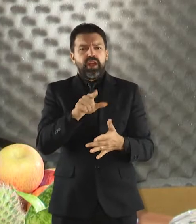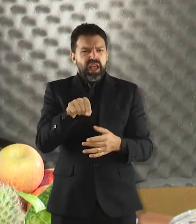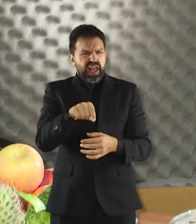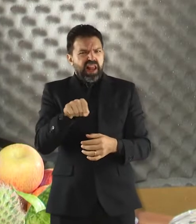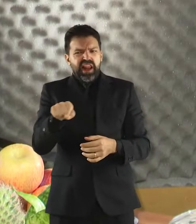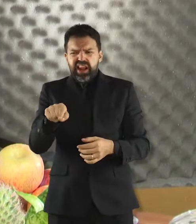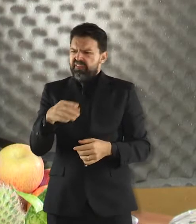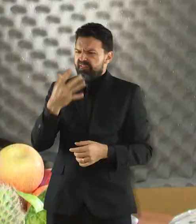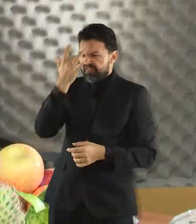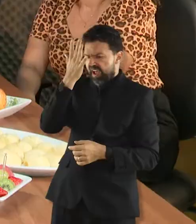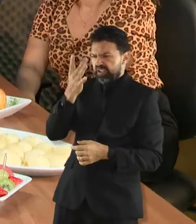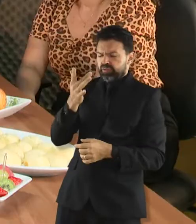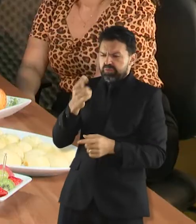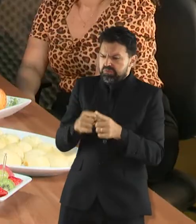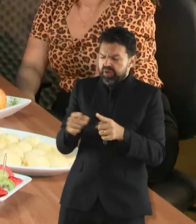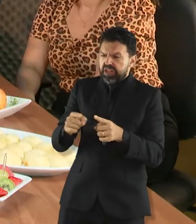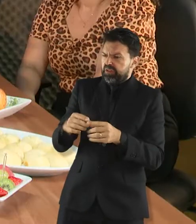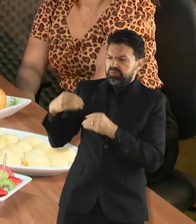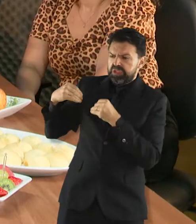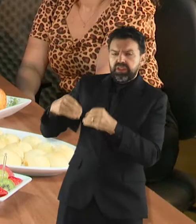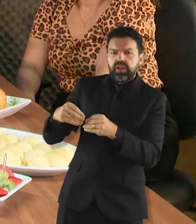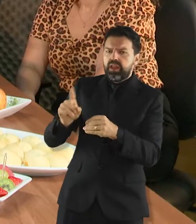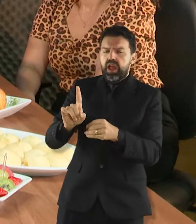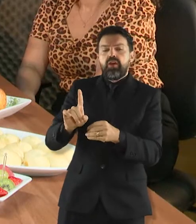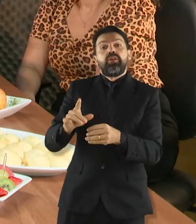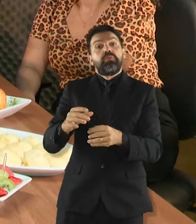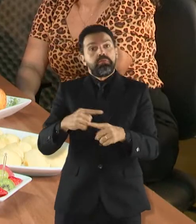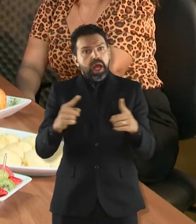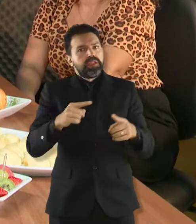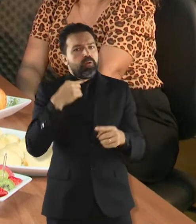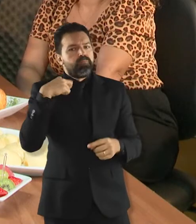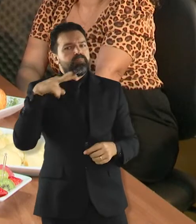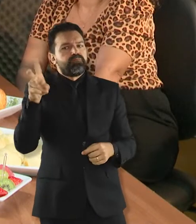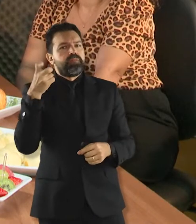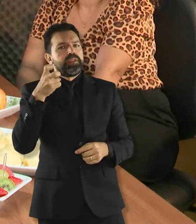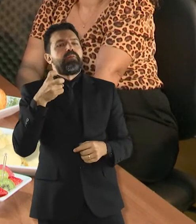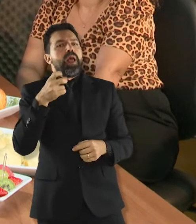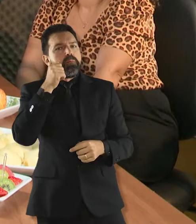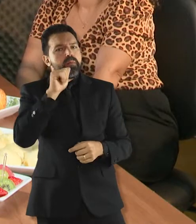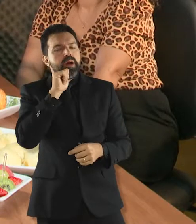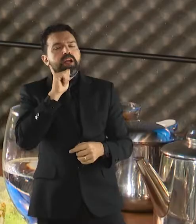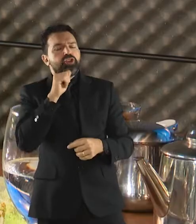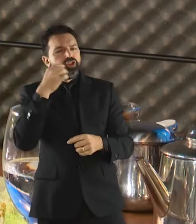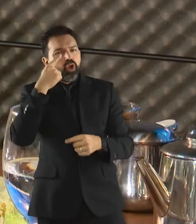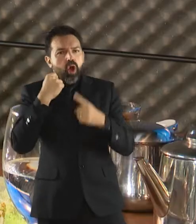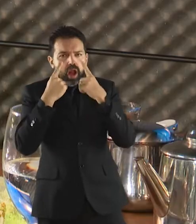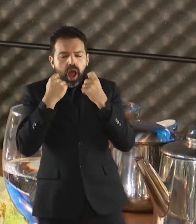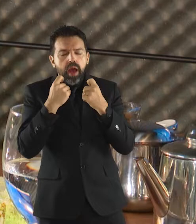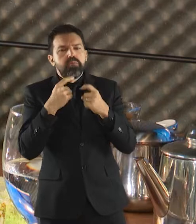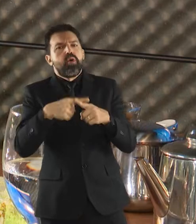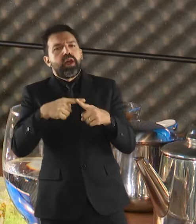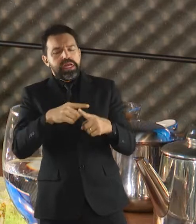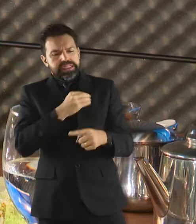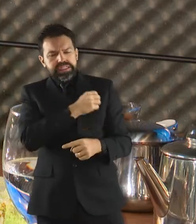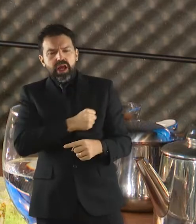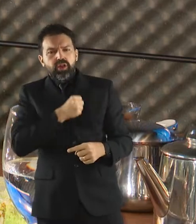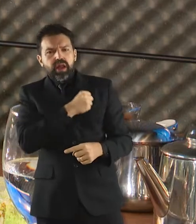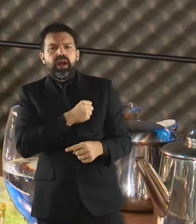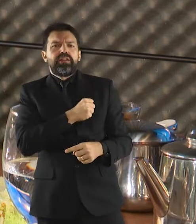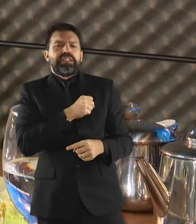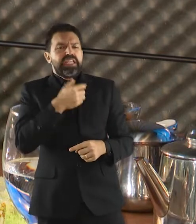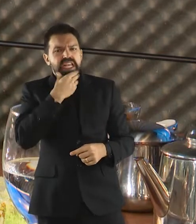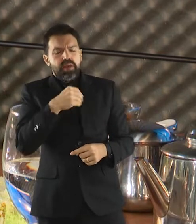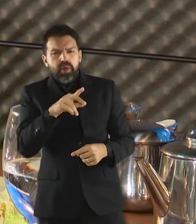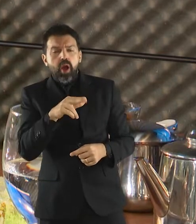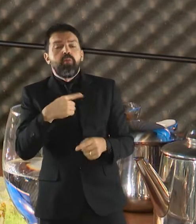essa trajetória aí, né? Mas ouvi ela chorar muitas vezes à noite, com saudade dos irmãos, porque os meus irmãos saíram de casa também muito cedo para